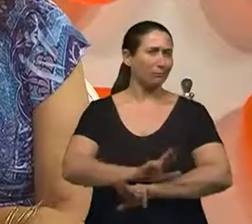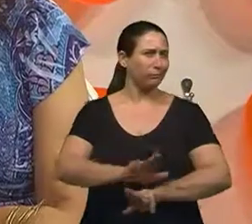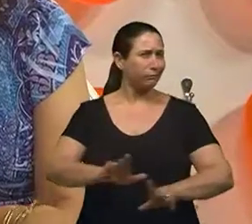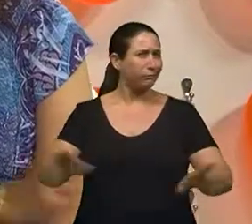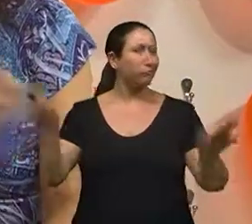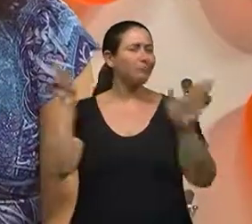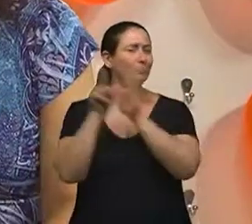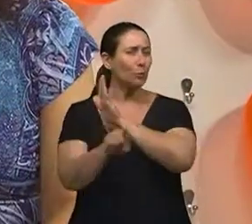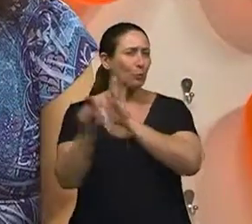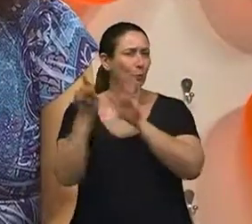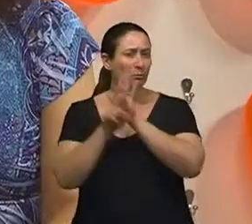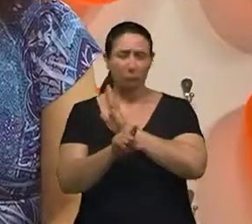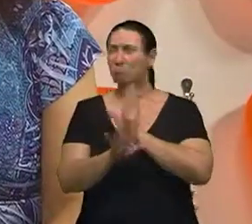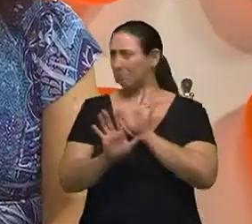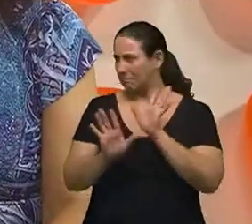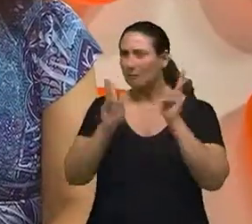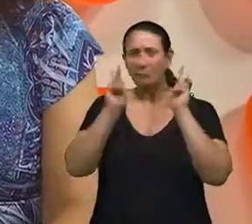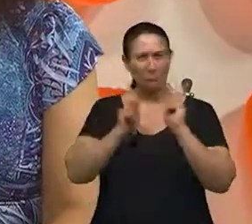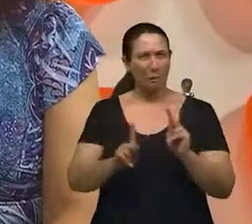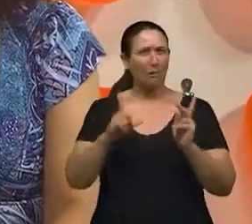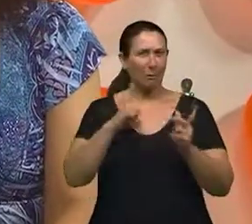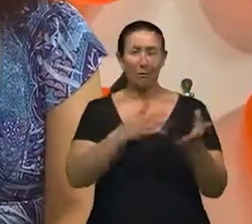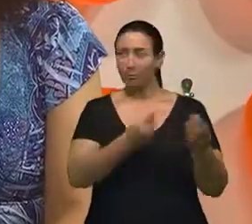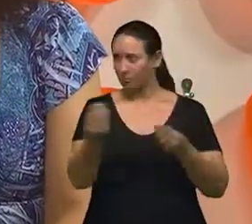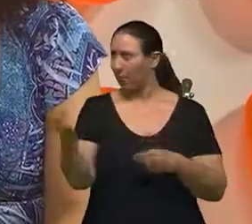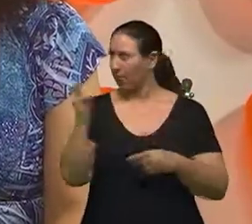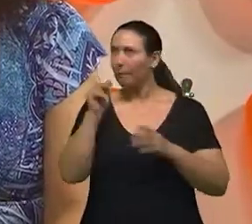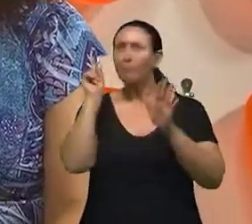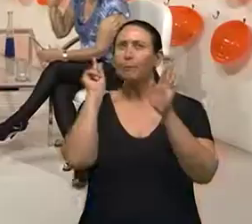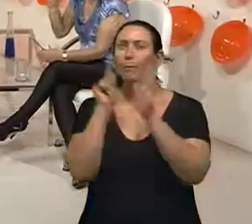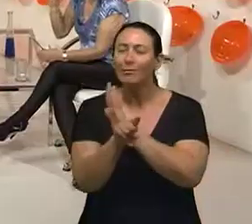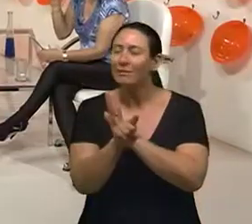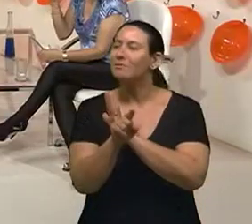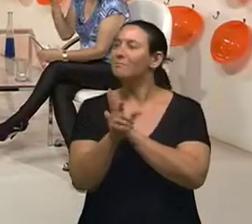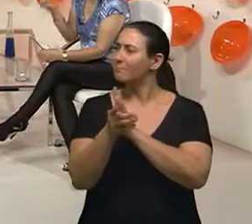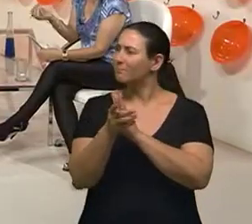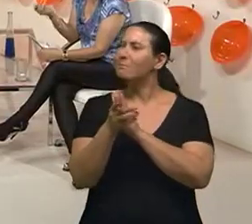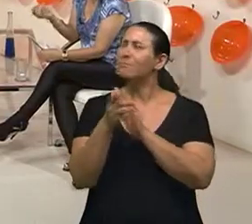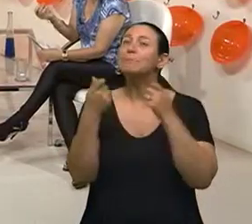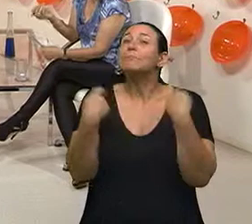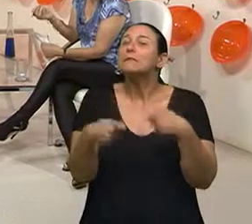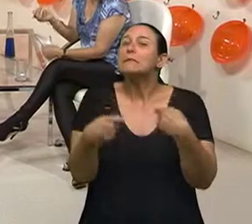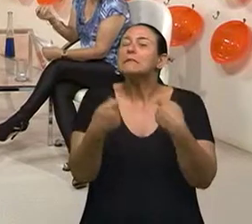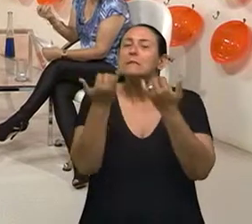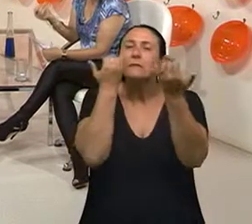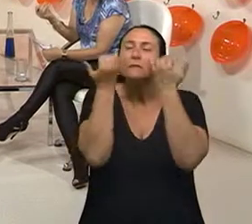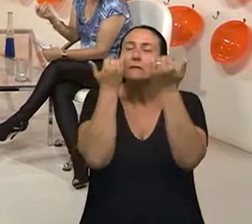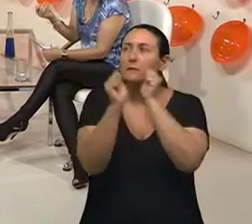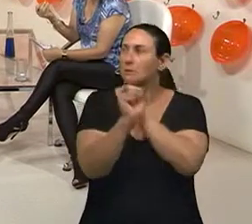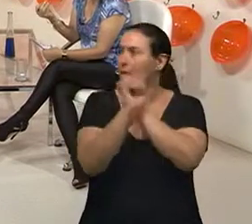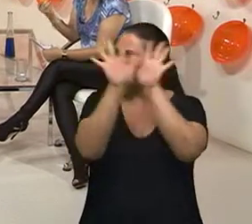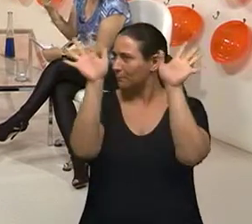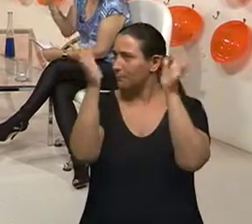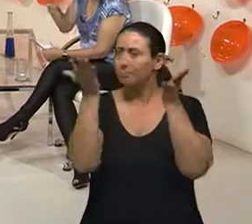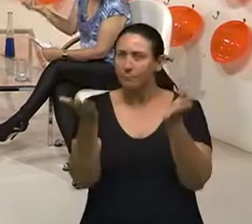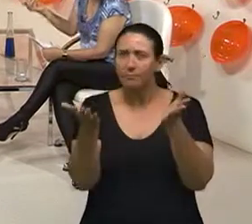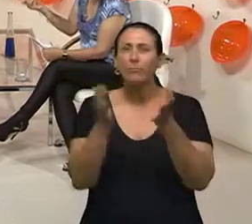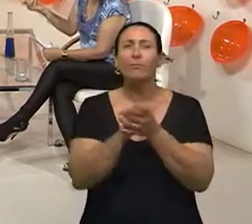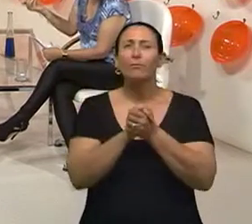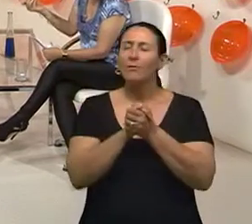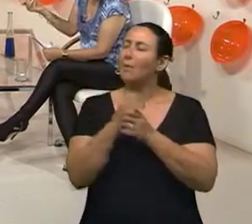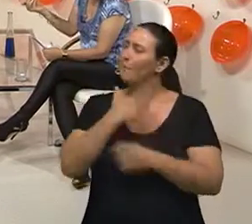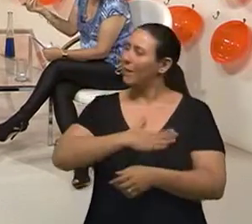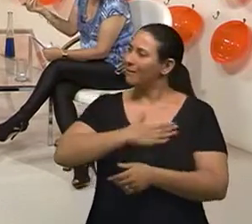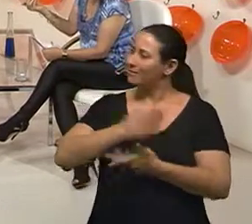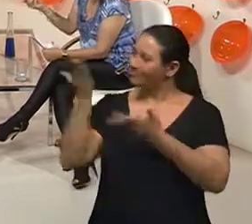várias perguntas. As pessoas estão com a pergunta, que nem diria minha avó, na ponta da língua, né? Na ponta da língua, exato. Estão precisando de esclarecimento, exato, doutor. Prazer lhe ter